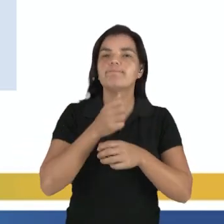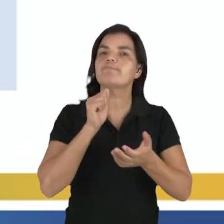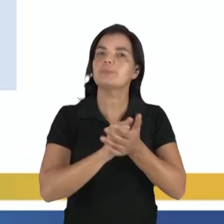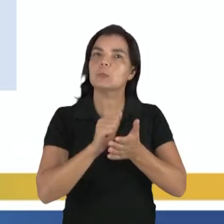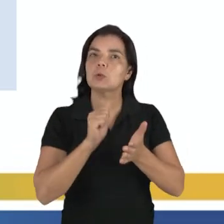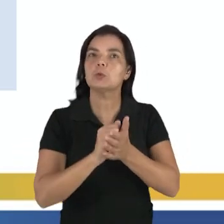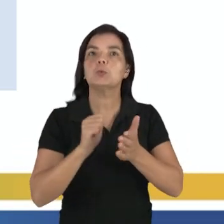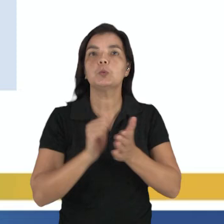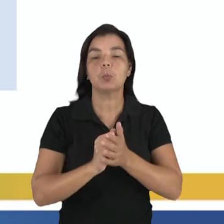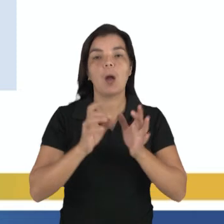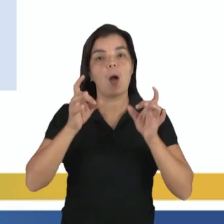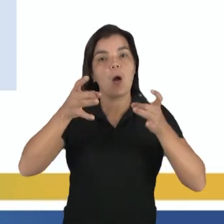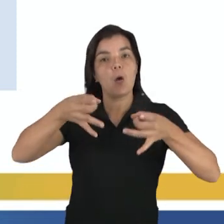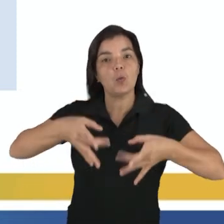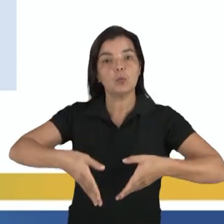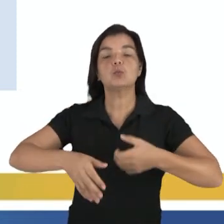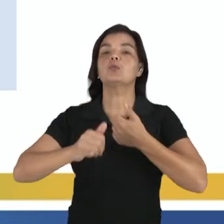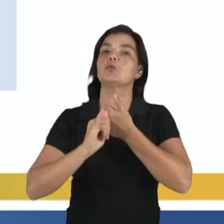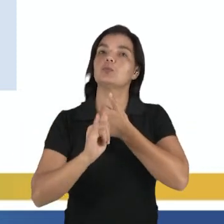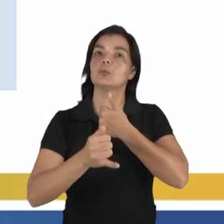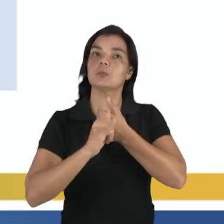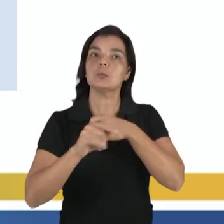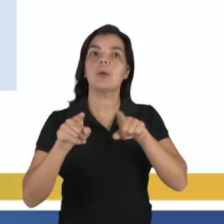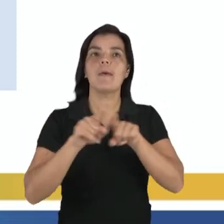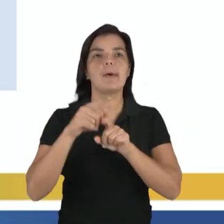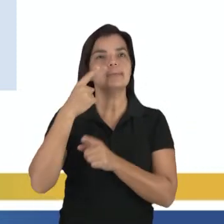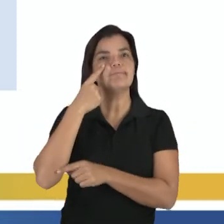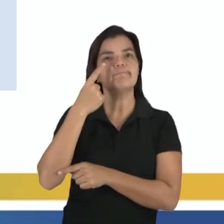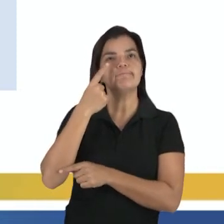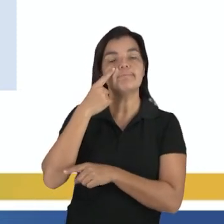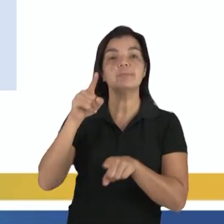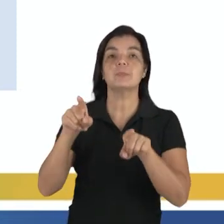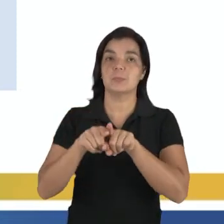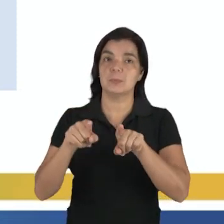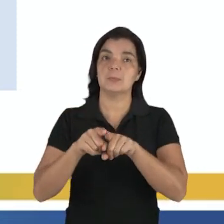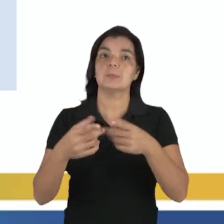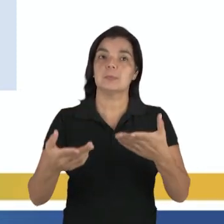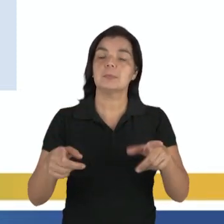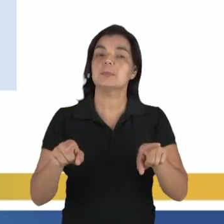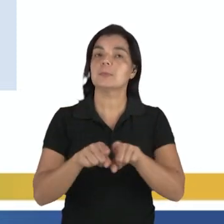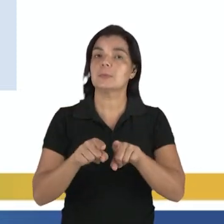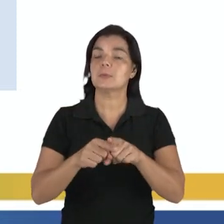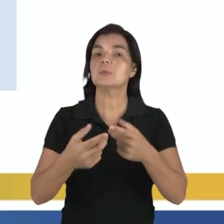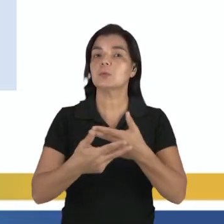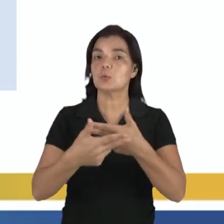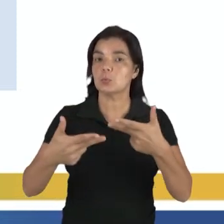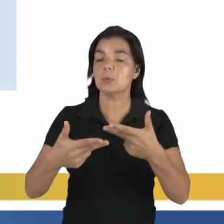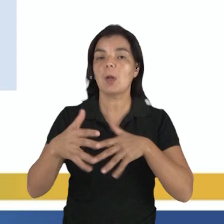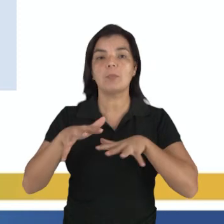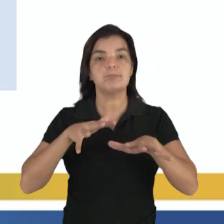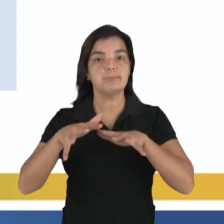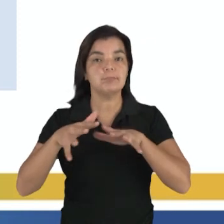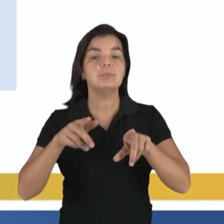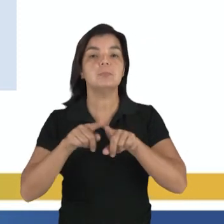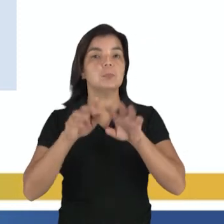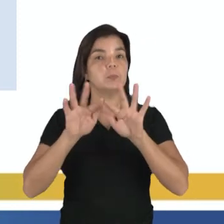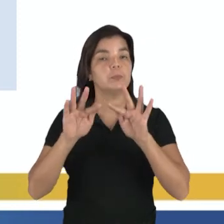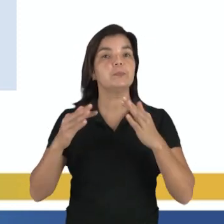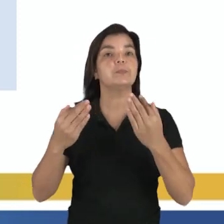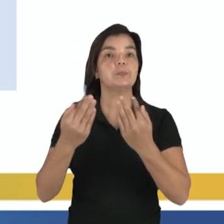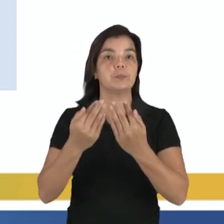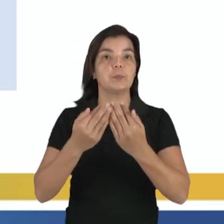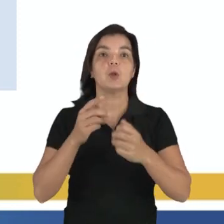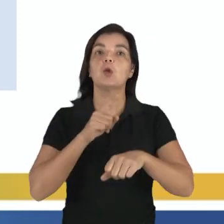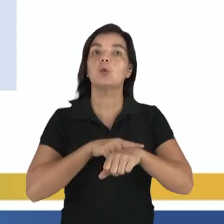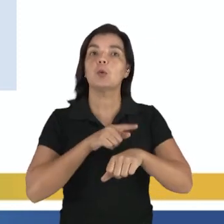autor para escrever a sua última crônica e a observação que ele faz daquela movimentação familiar. E